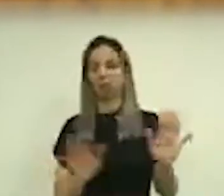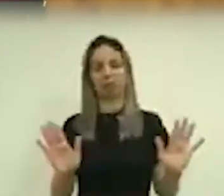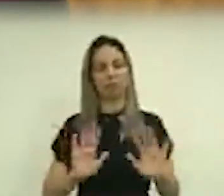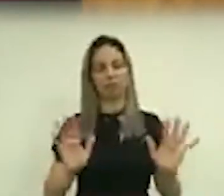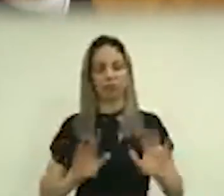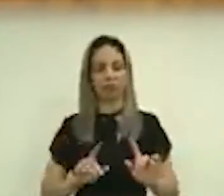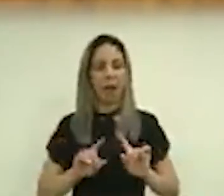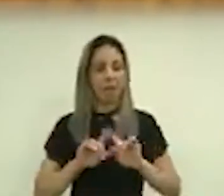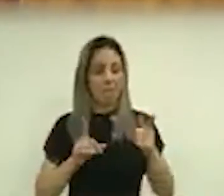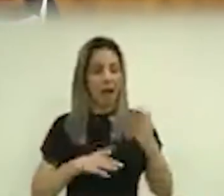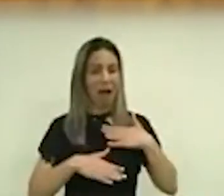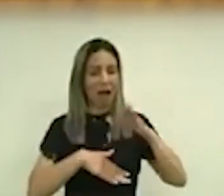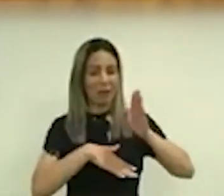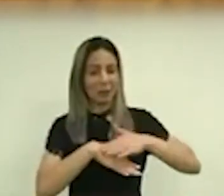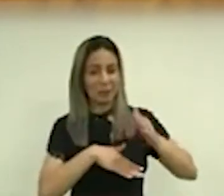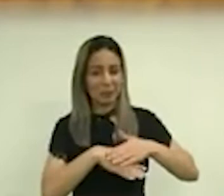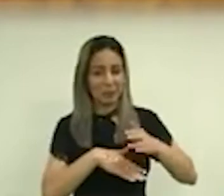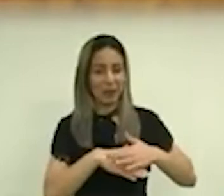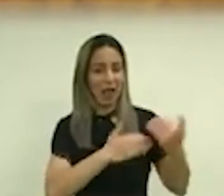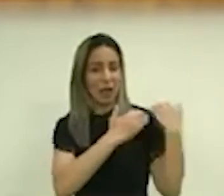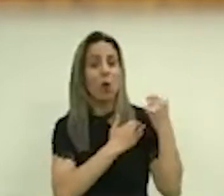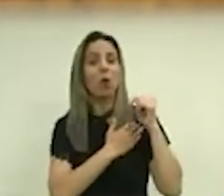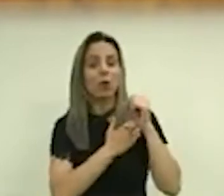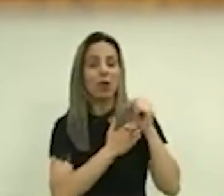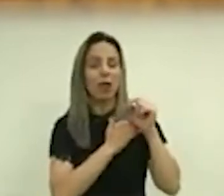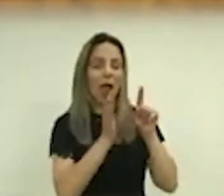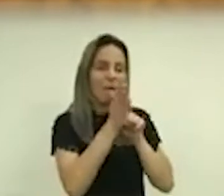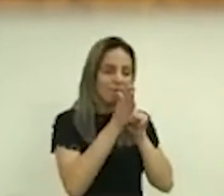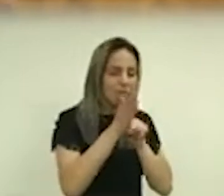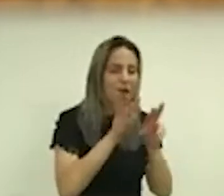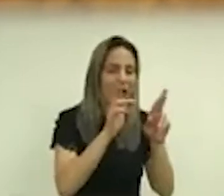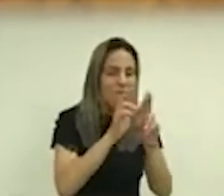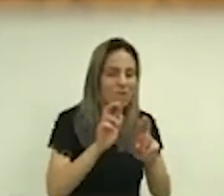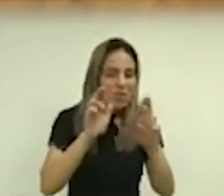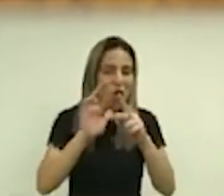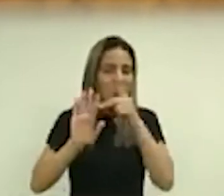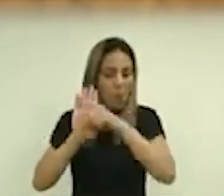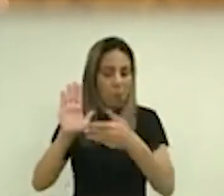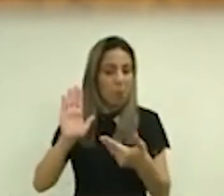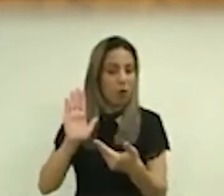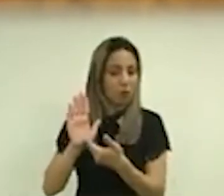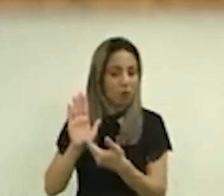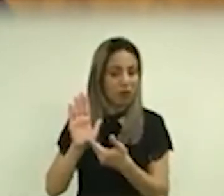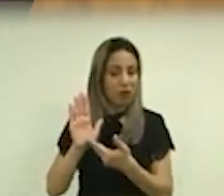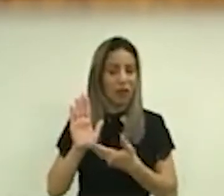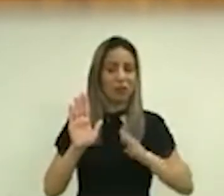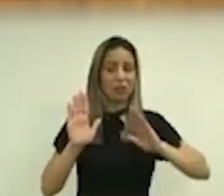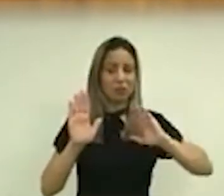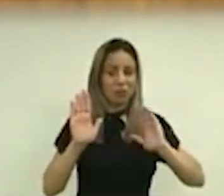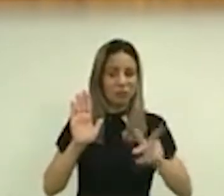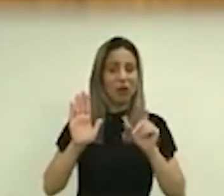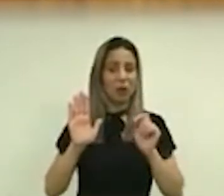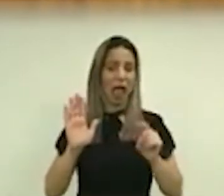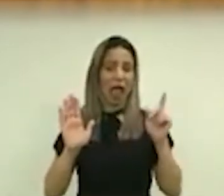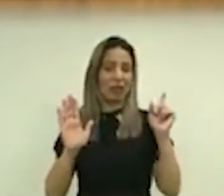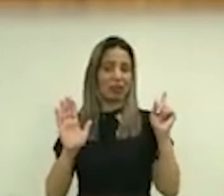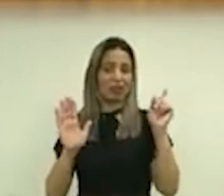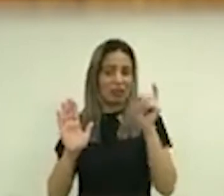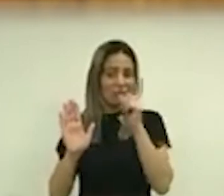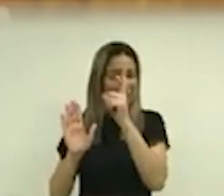Entretanto, a nossa função aqui é fiscalizar. O projeto como está... ele já vem para